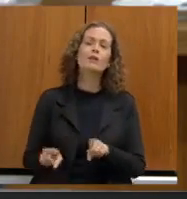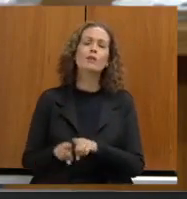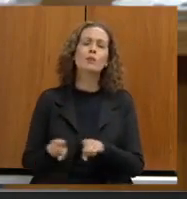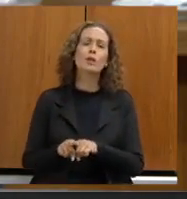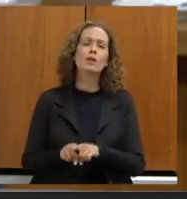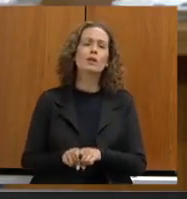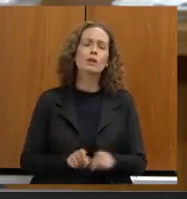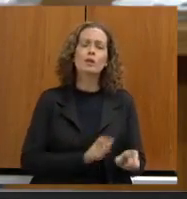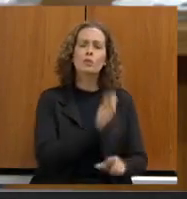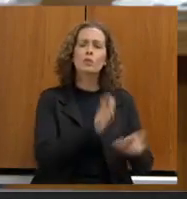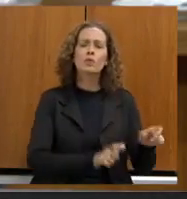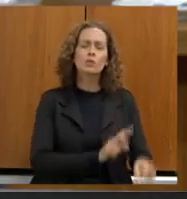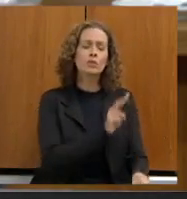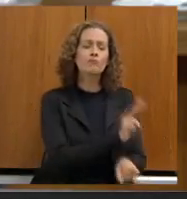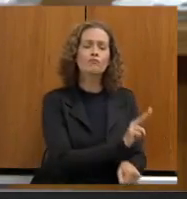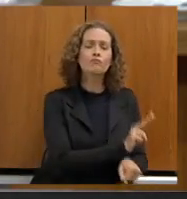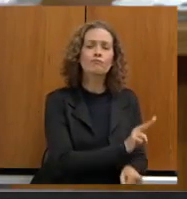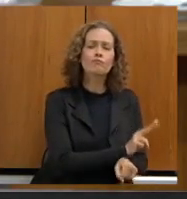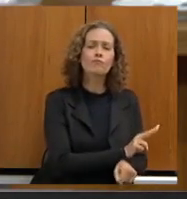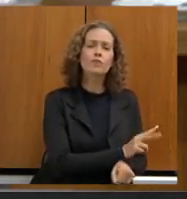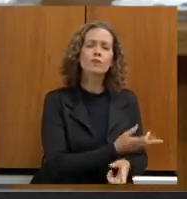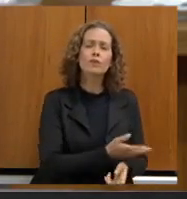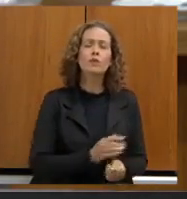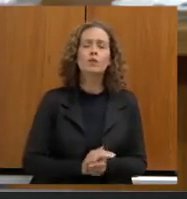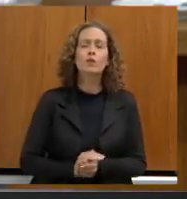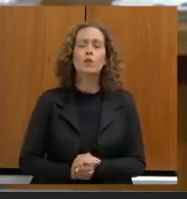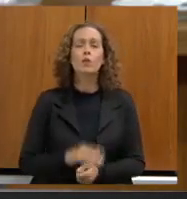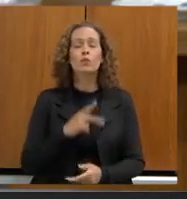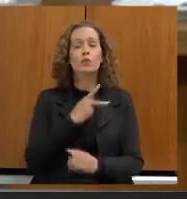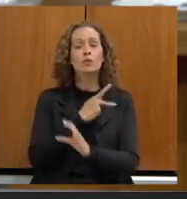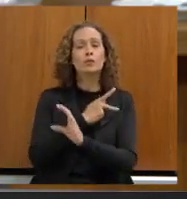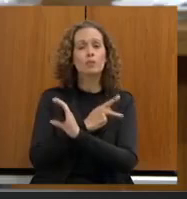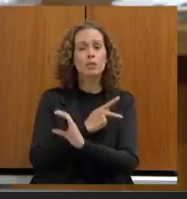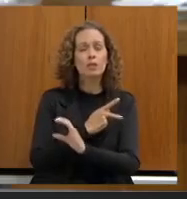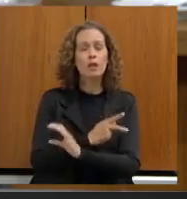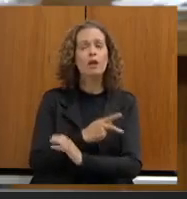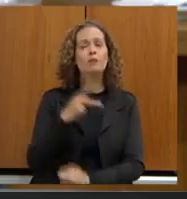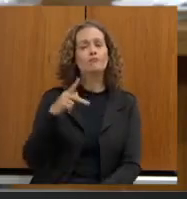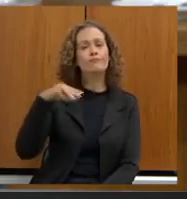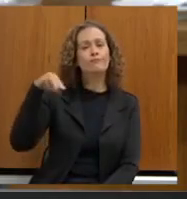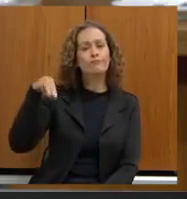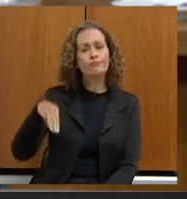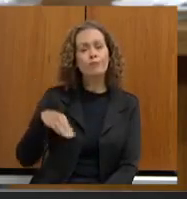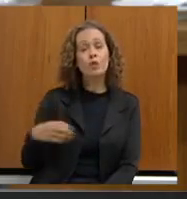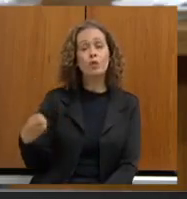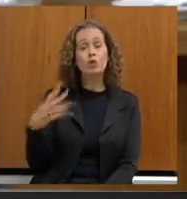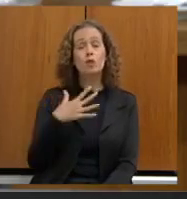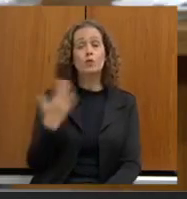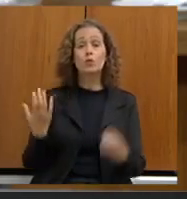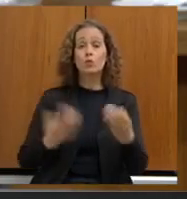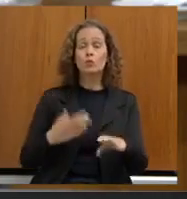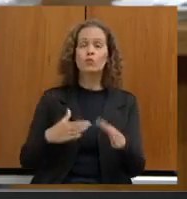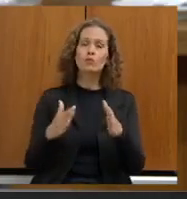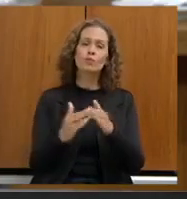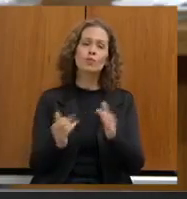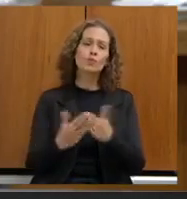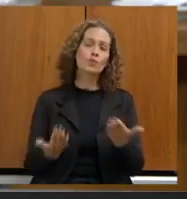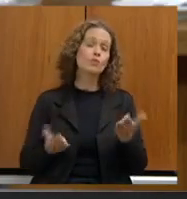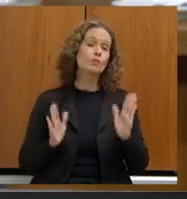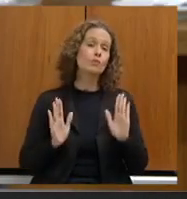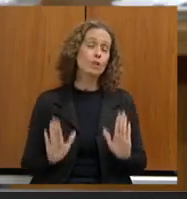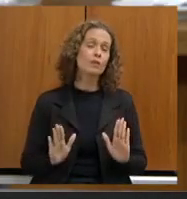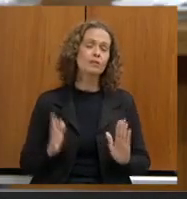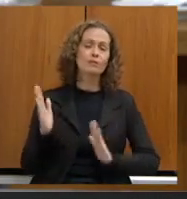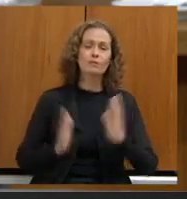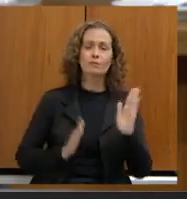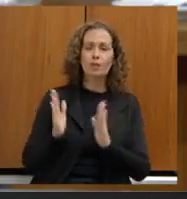Polícia Militar Polícia Civil Corpo de Bombeiros fizeram solicitação de novos concursos e nesse momento hoje a gente